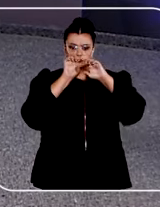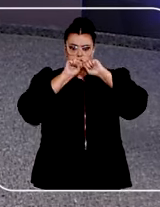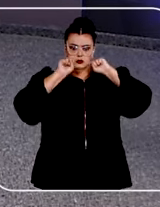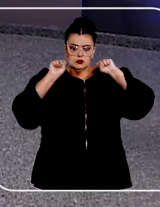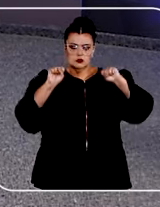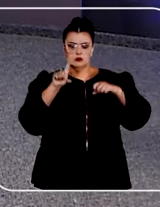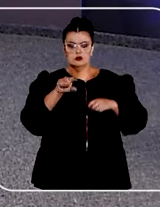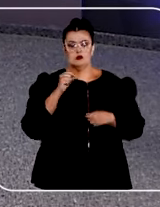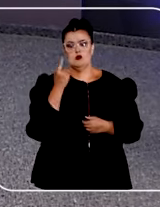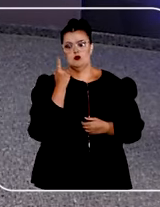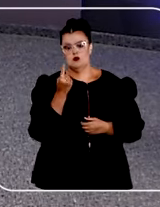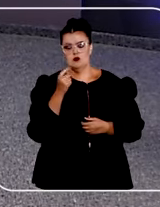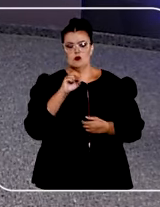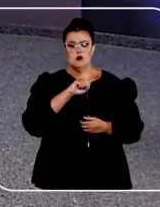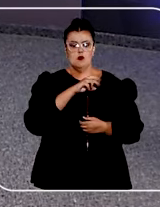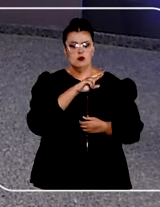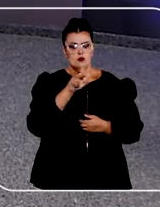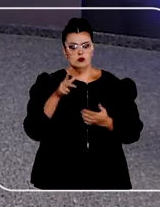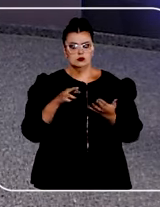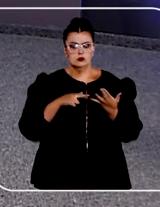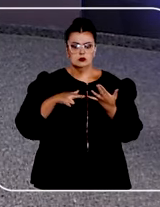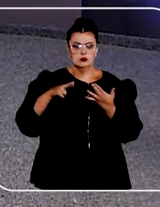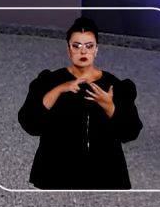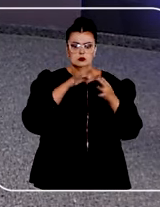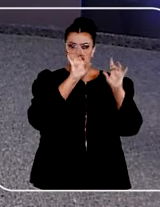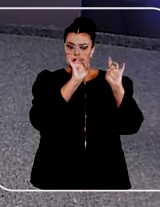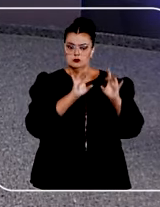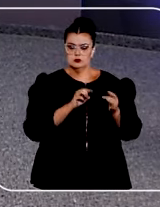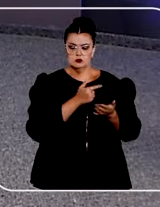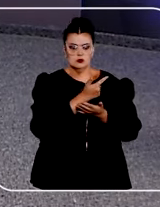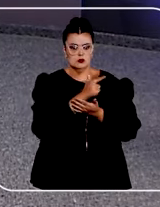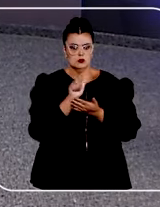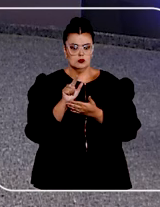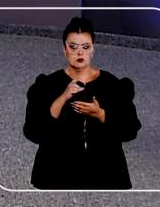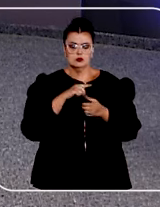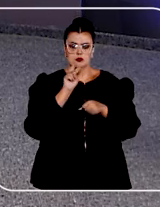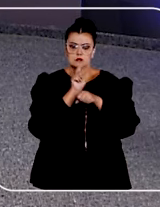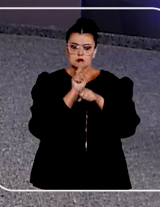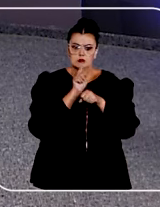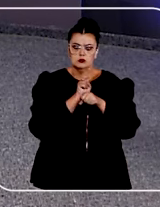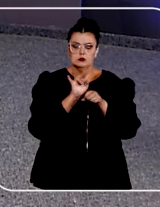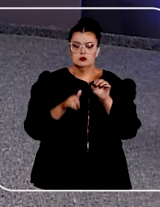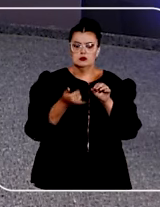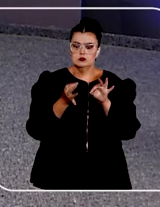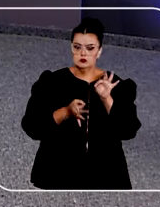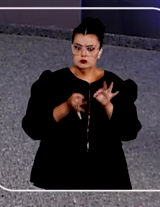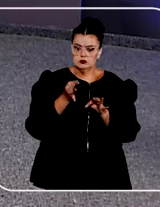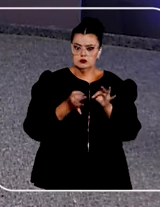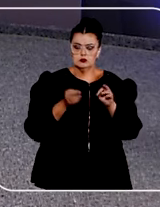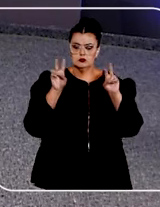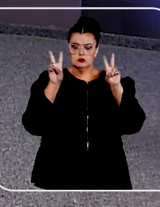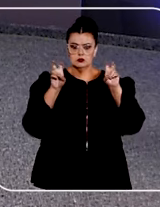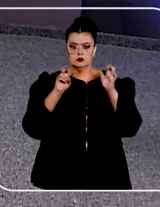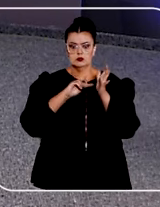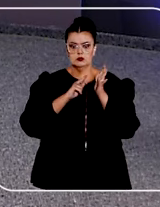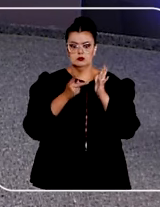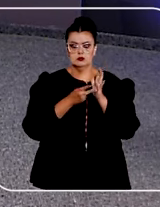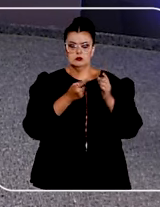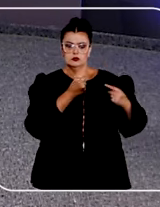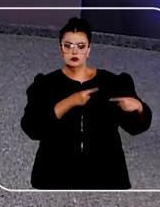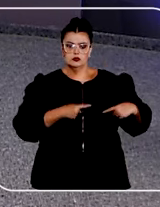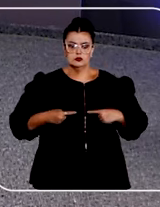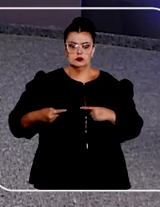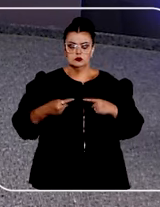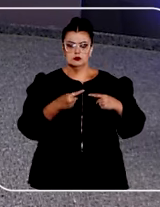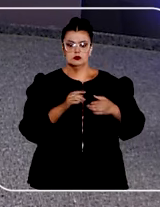escolhe um ou mais recursos especiais entre tantos outros que aguardam julgamento e Define um tema para a